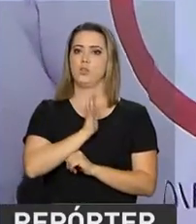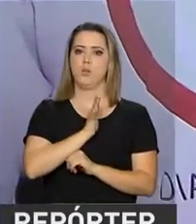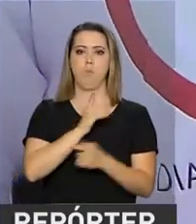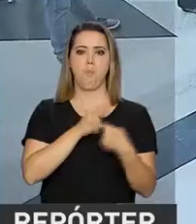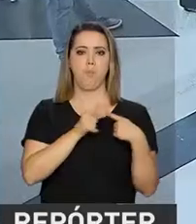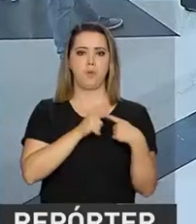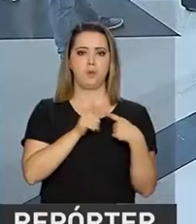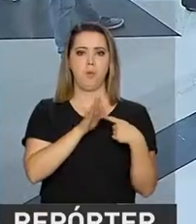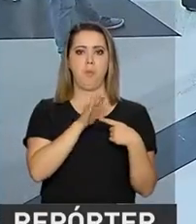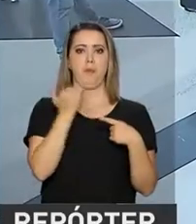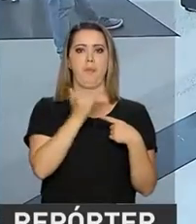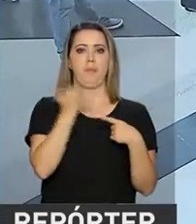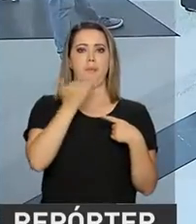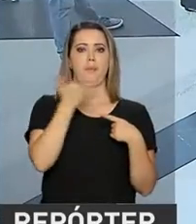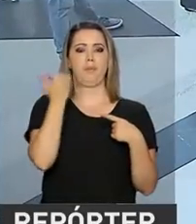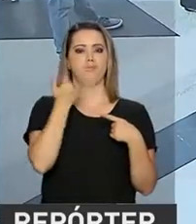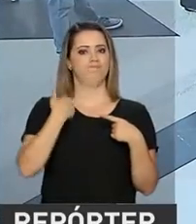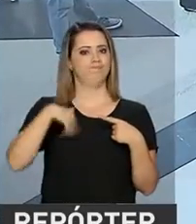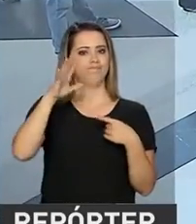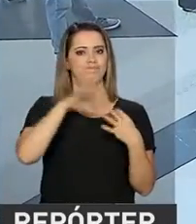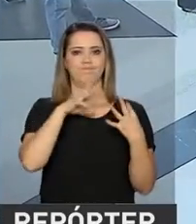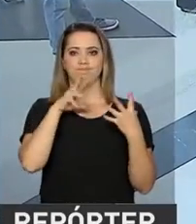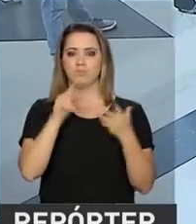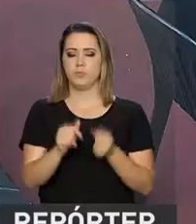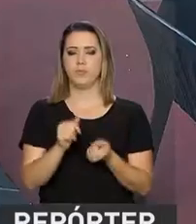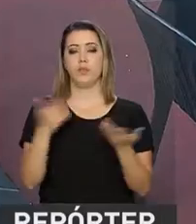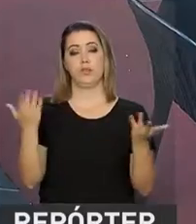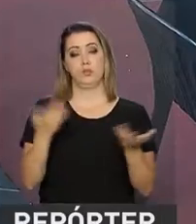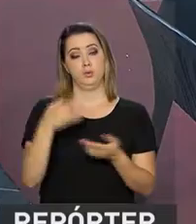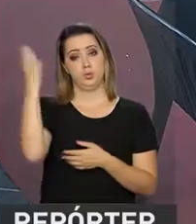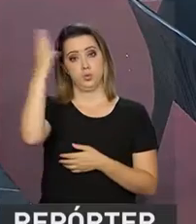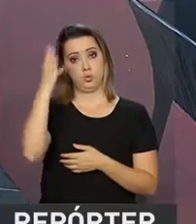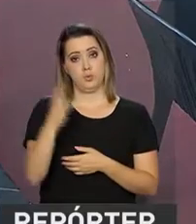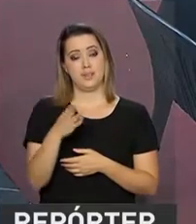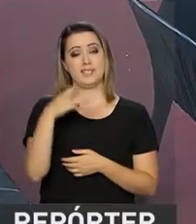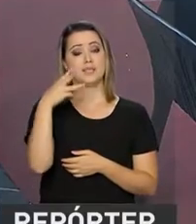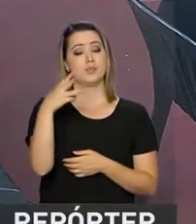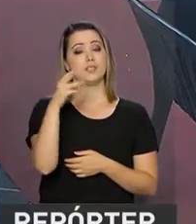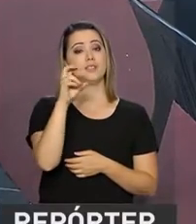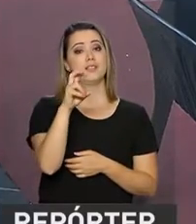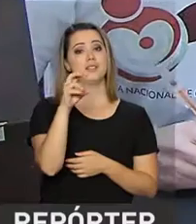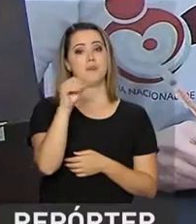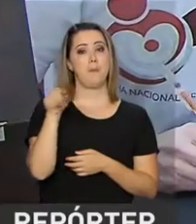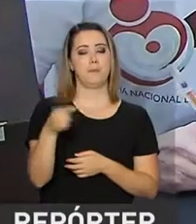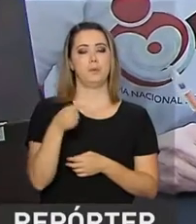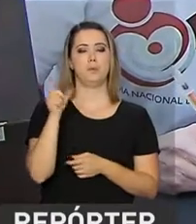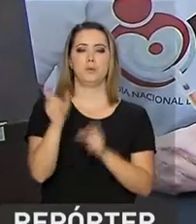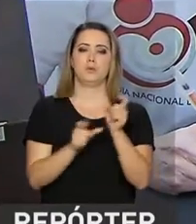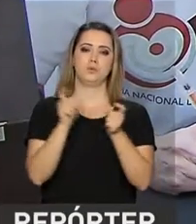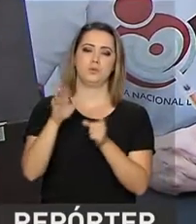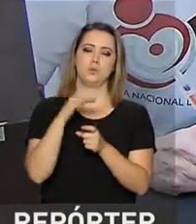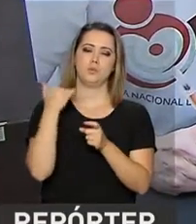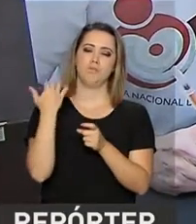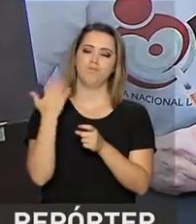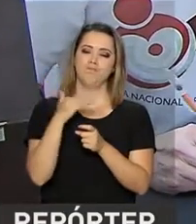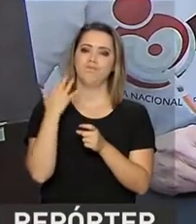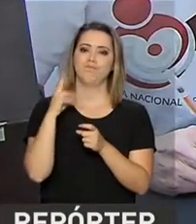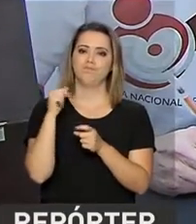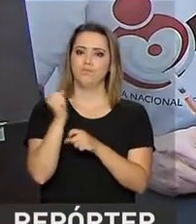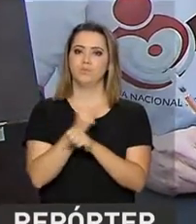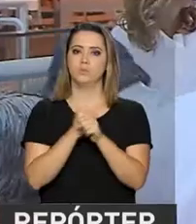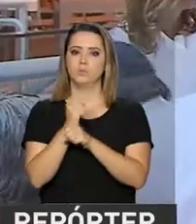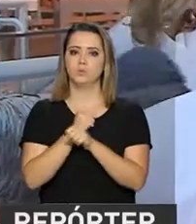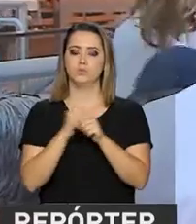e no mundo no brasil 350 mil pessoas morrem todos os anos vítimas de doenças cardiovasculares